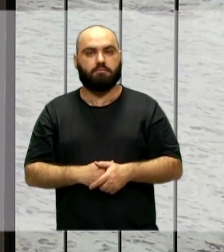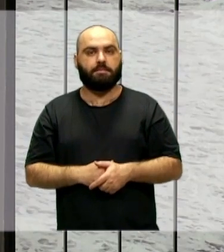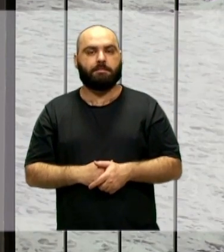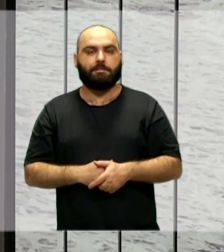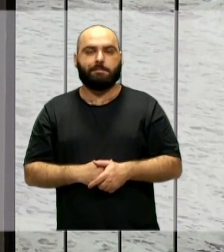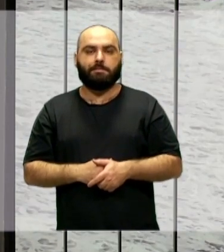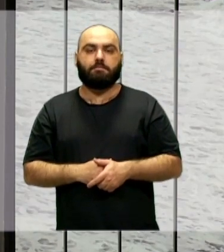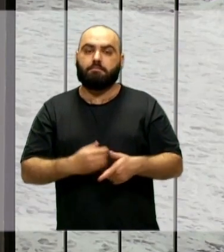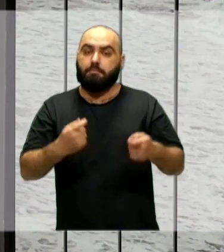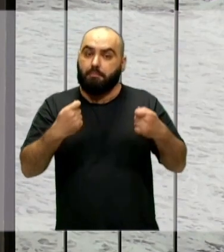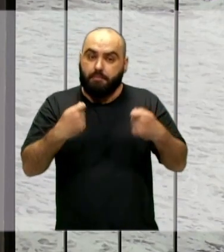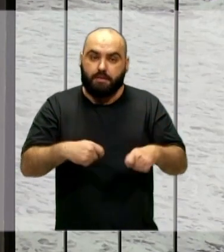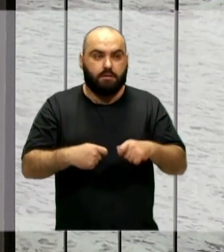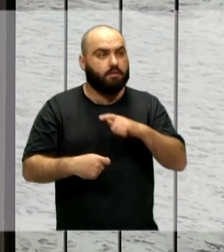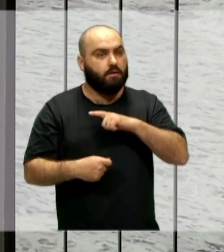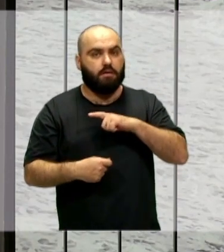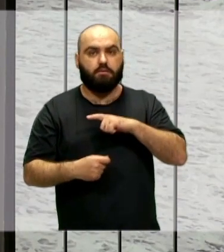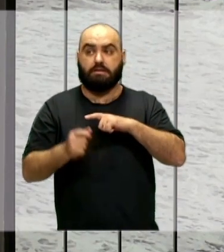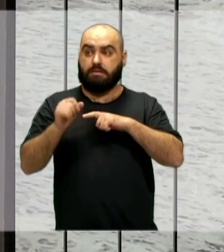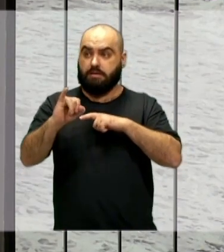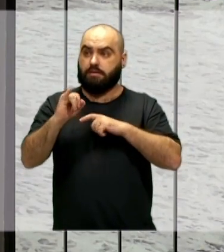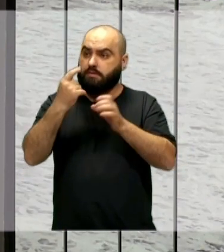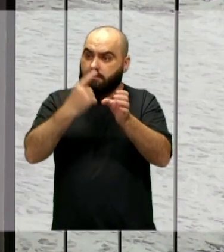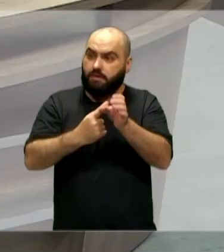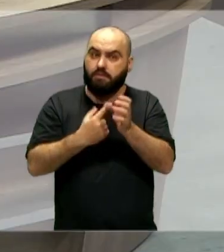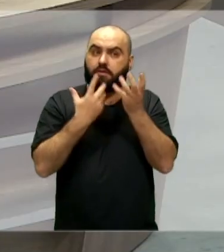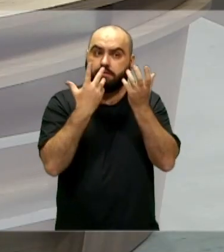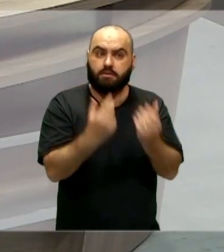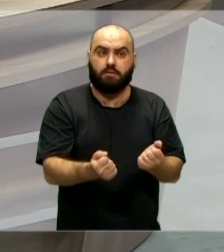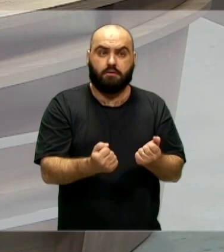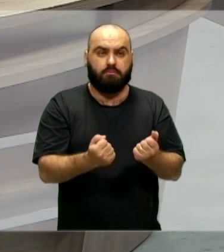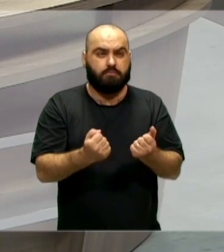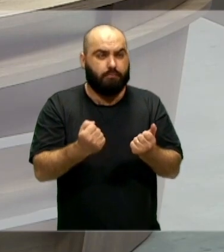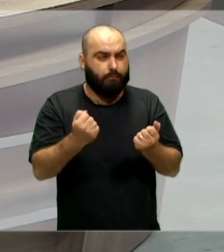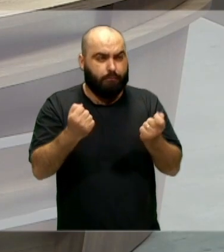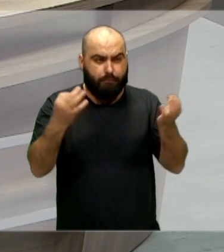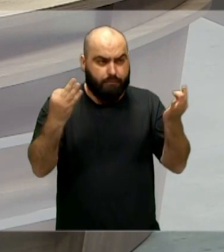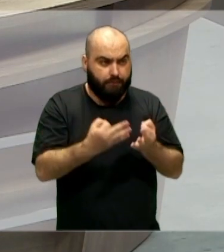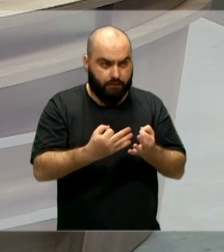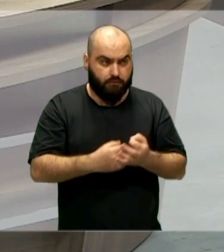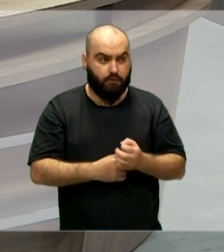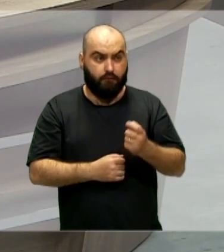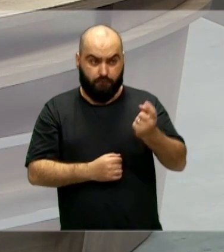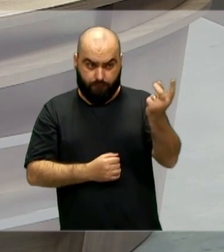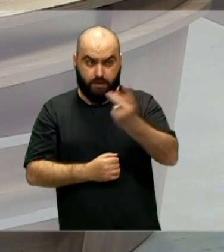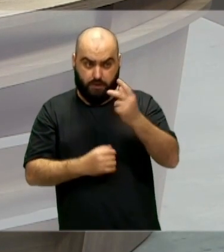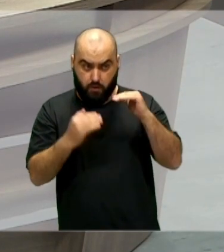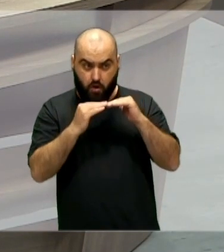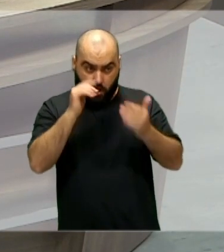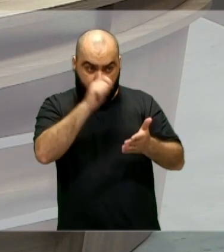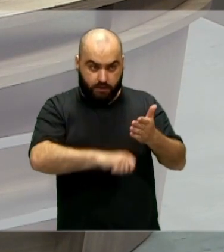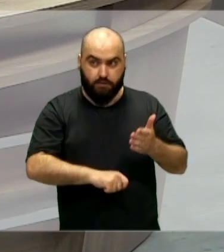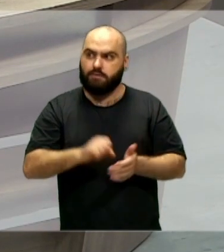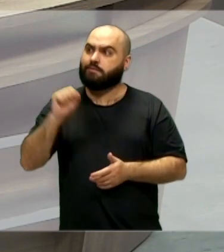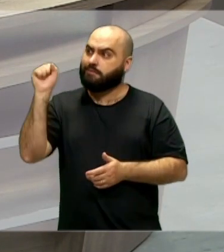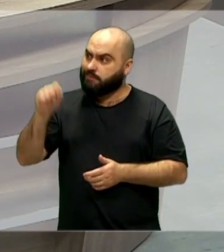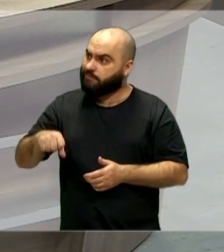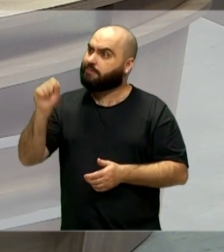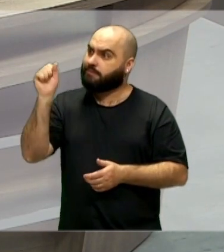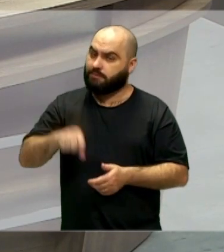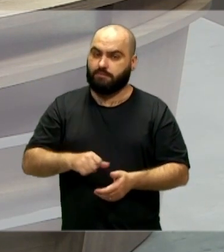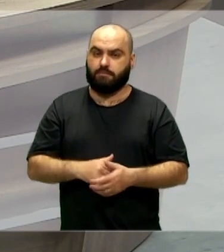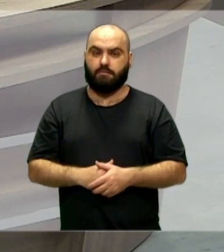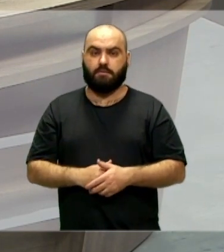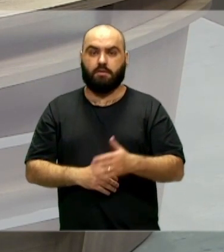e seria maravilhoso se a nossa cidade pudesse contemplar. Vocês assinam, então, essa reivindicação com também? Certeza, com certeza. É porque a gente não está